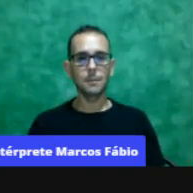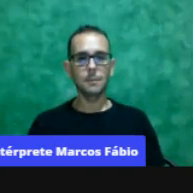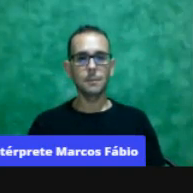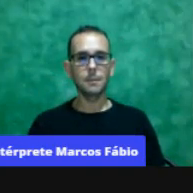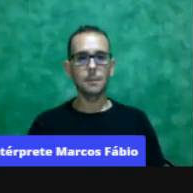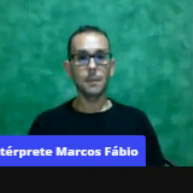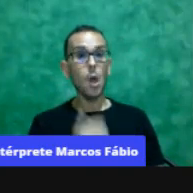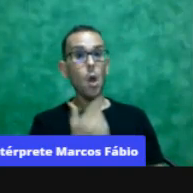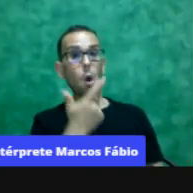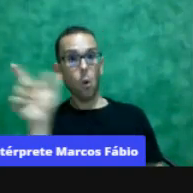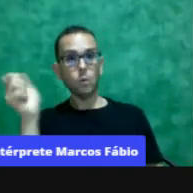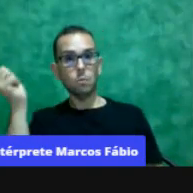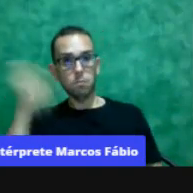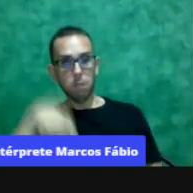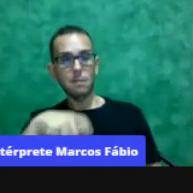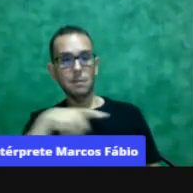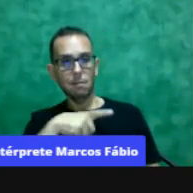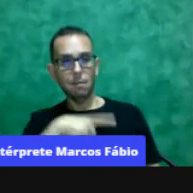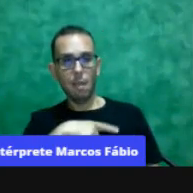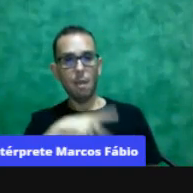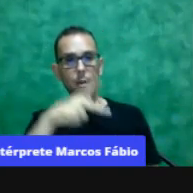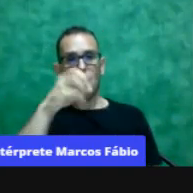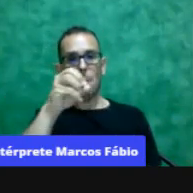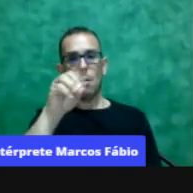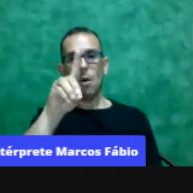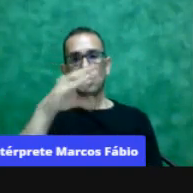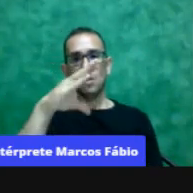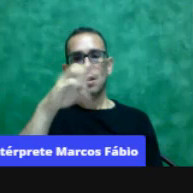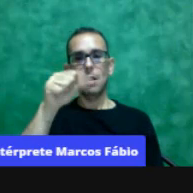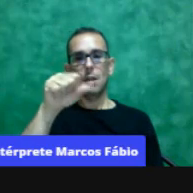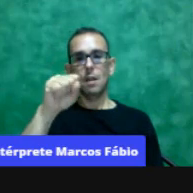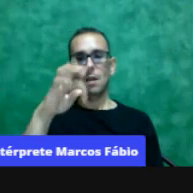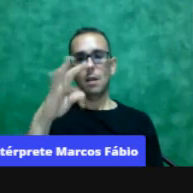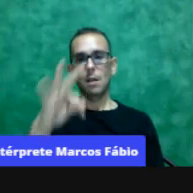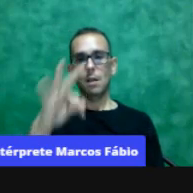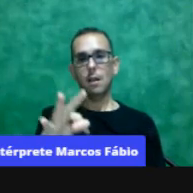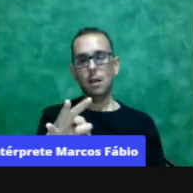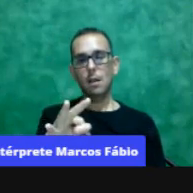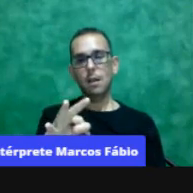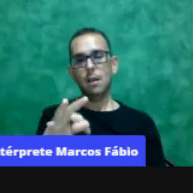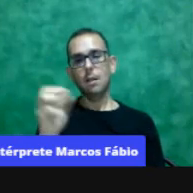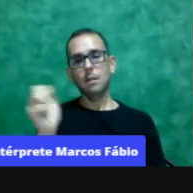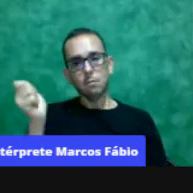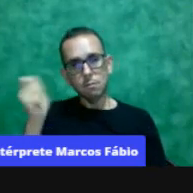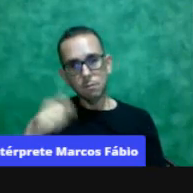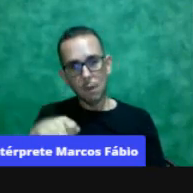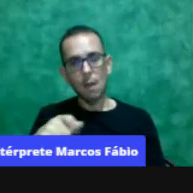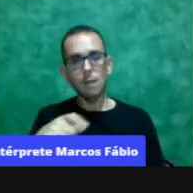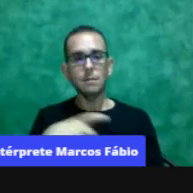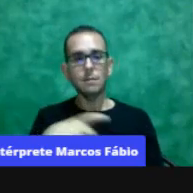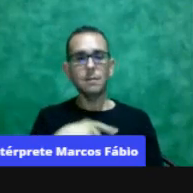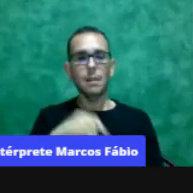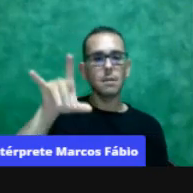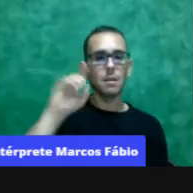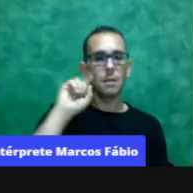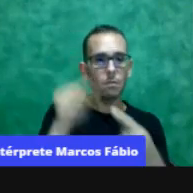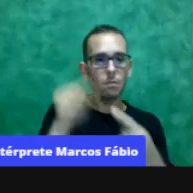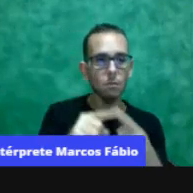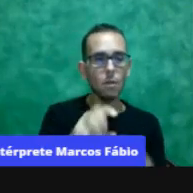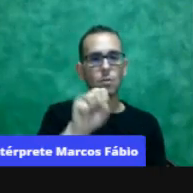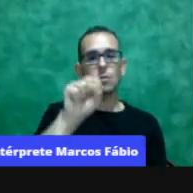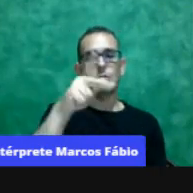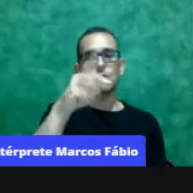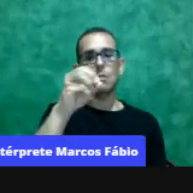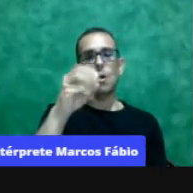Outro podcast interessantíssimo que vocês podem ver na internet, no Spotify, no Instagram, no Spotify, e